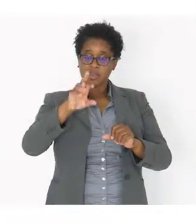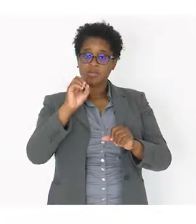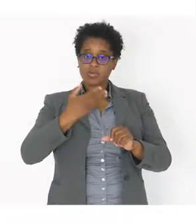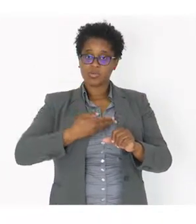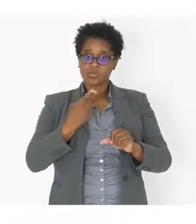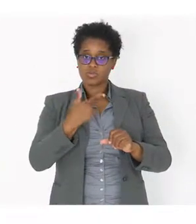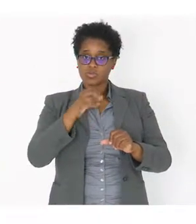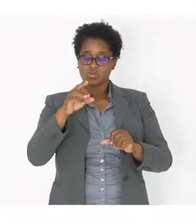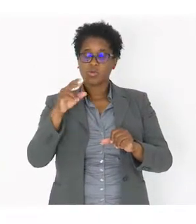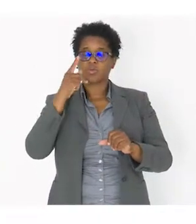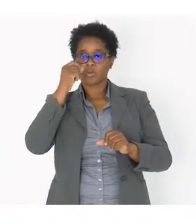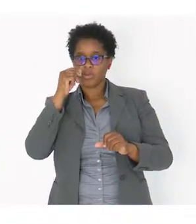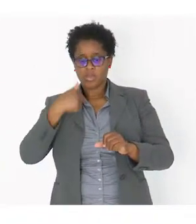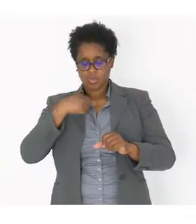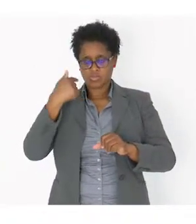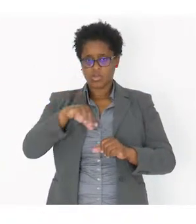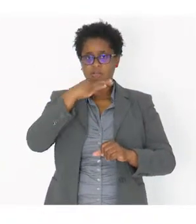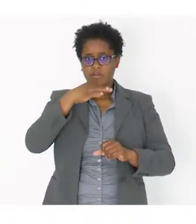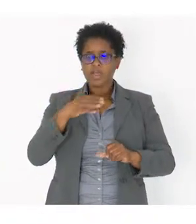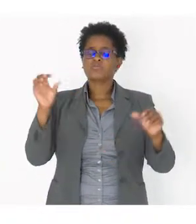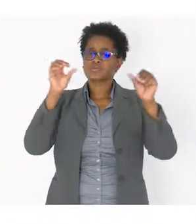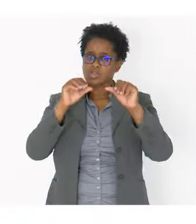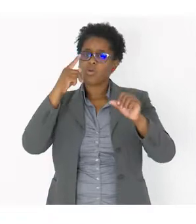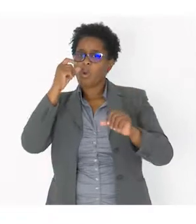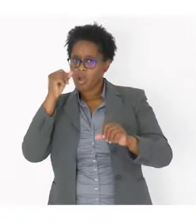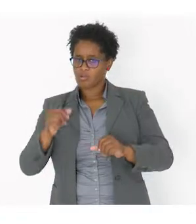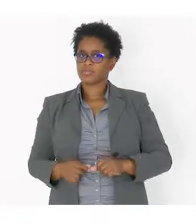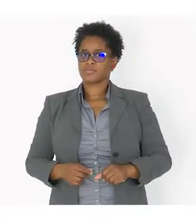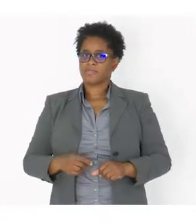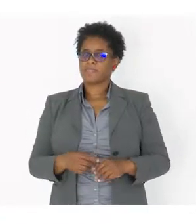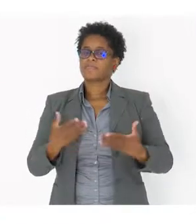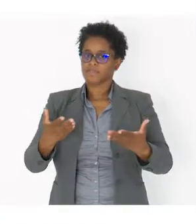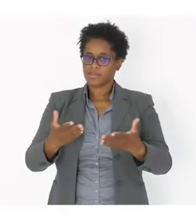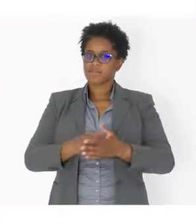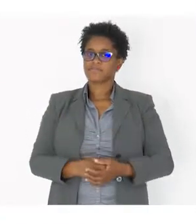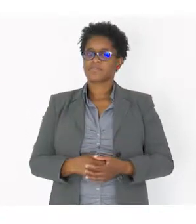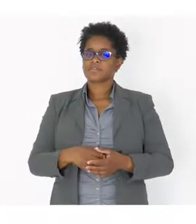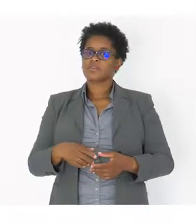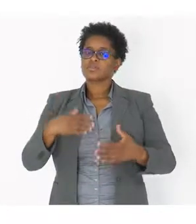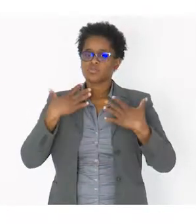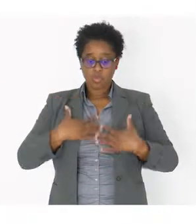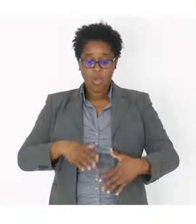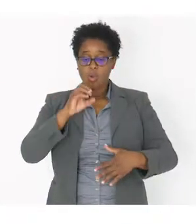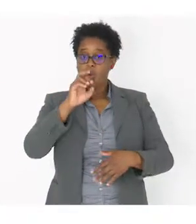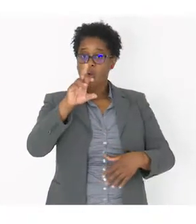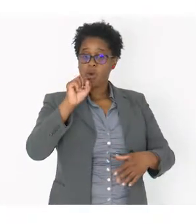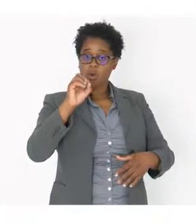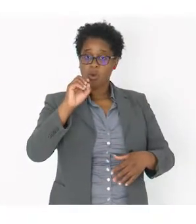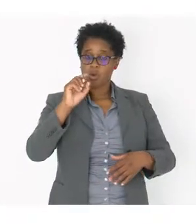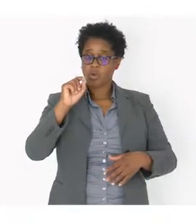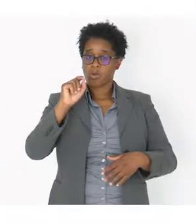a falar de um sistema reprodutor do homem, não é? Dos órgãos